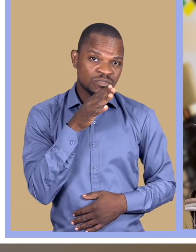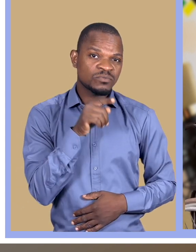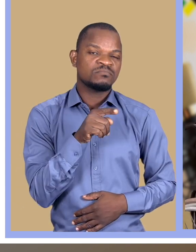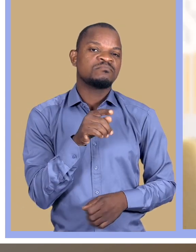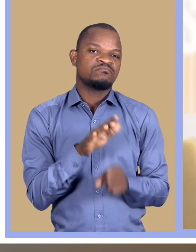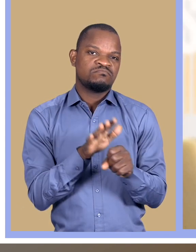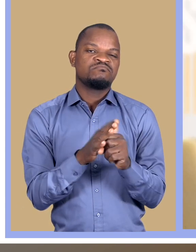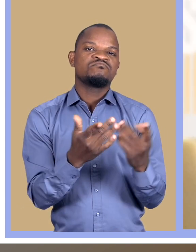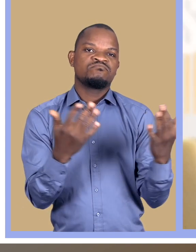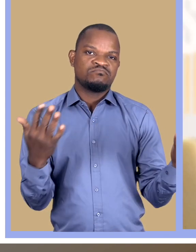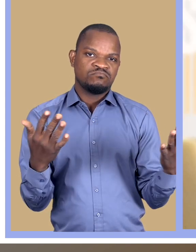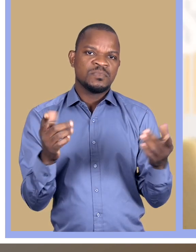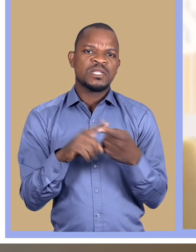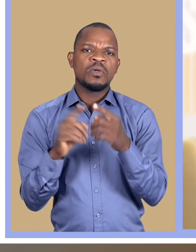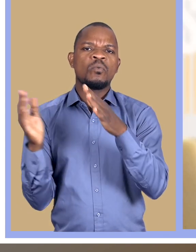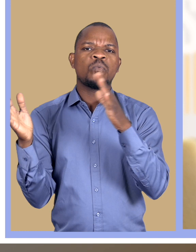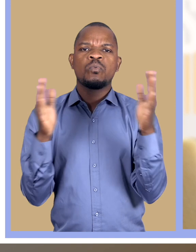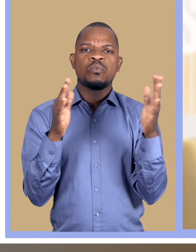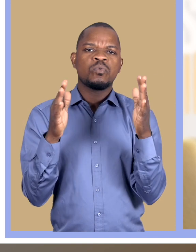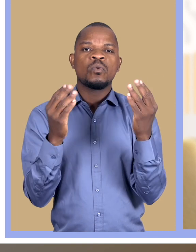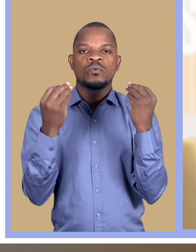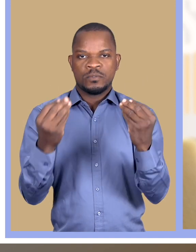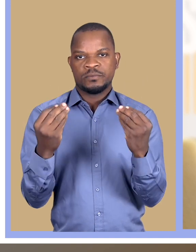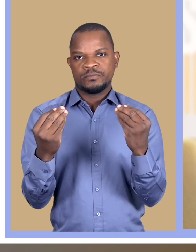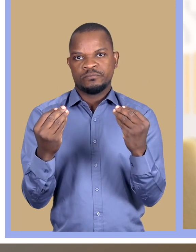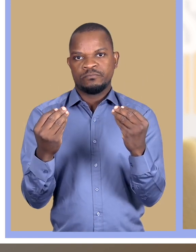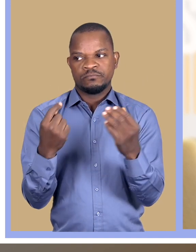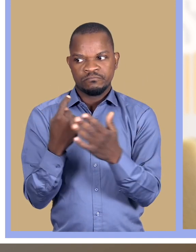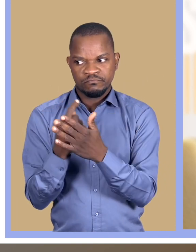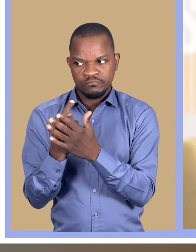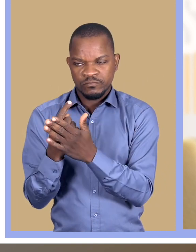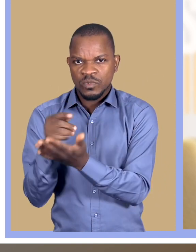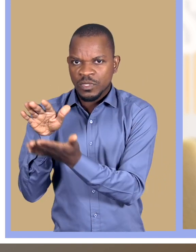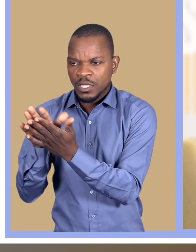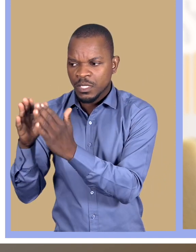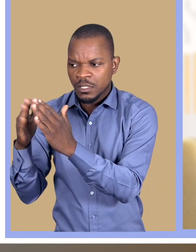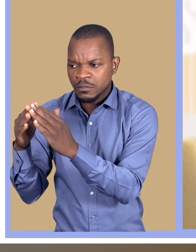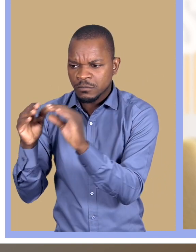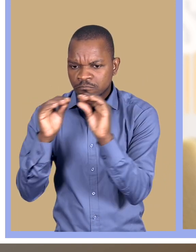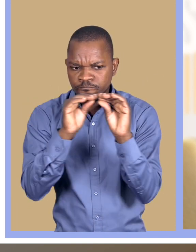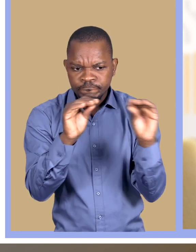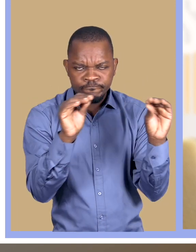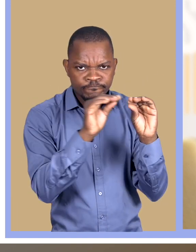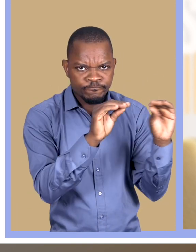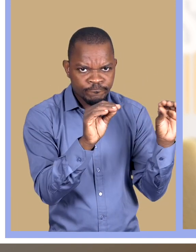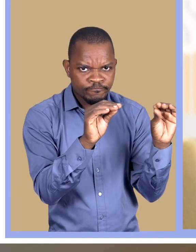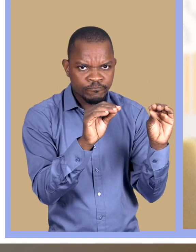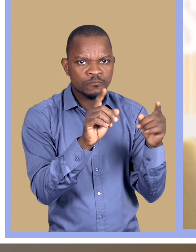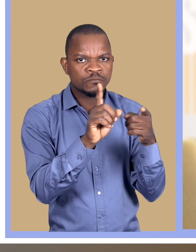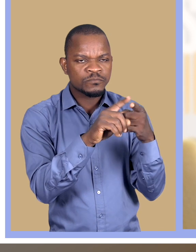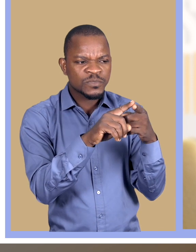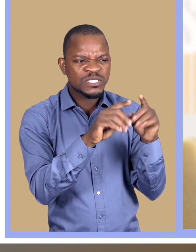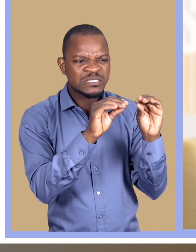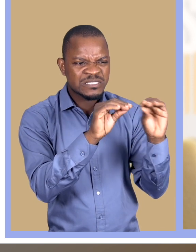tem. Se nós conseguirmos passar este conceito de casa e ao mesmo tempo termos uma estrutura